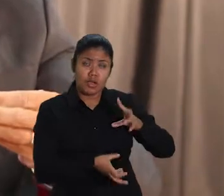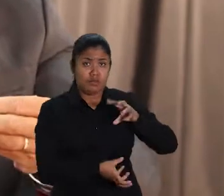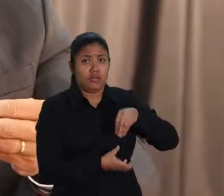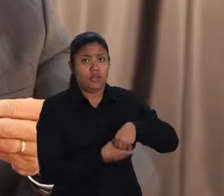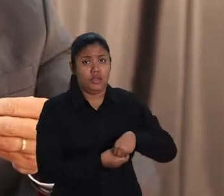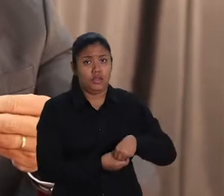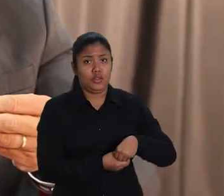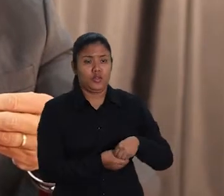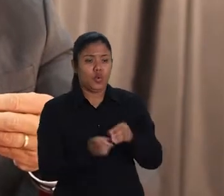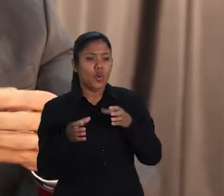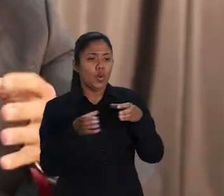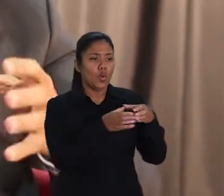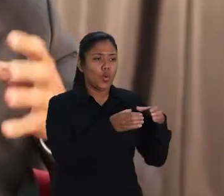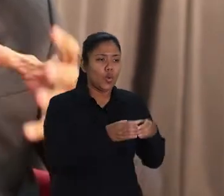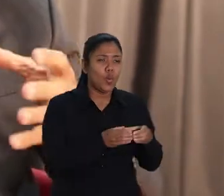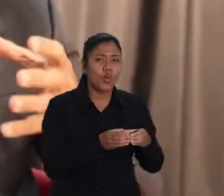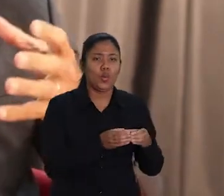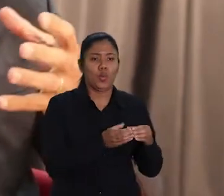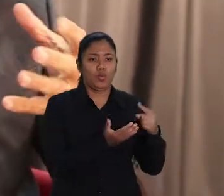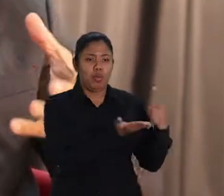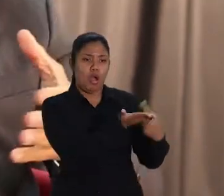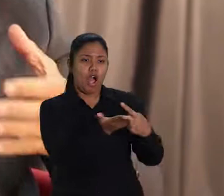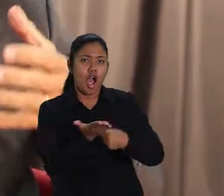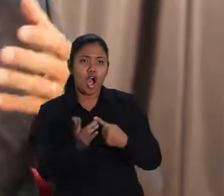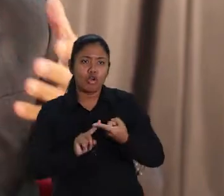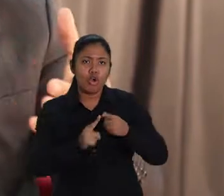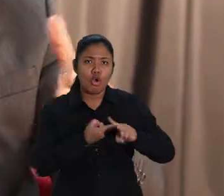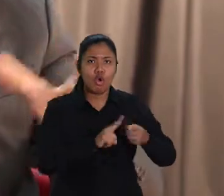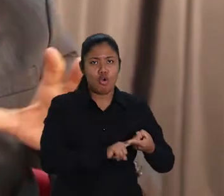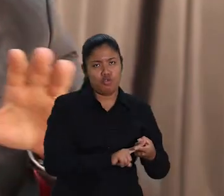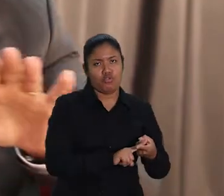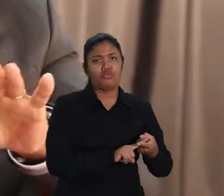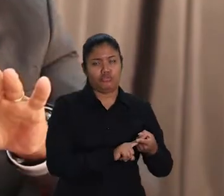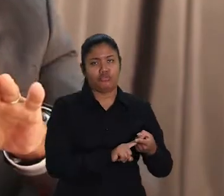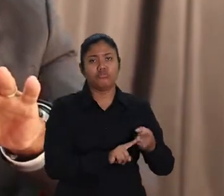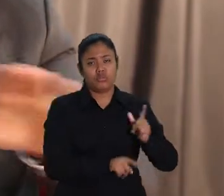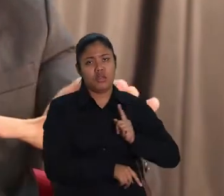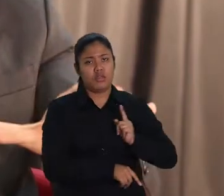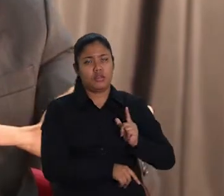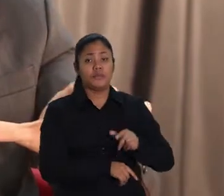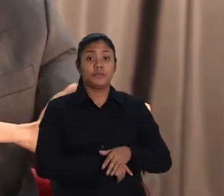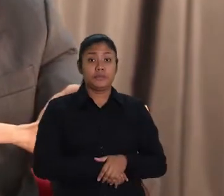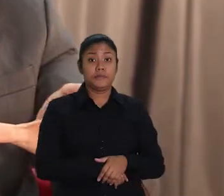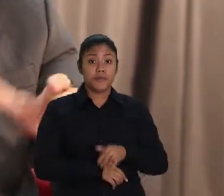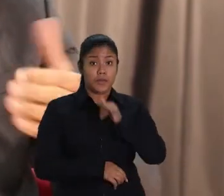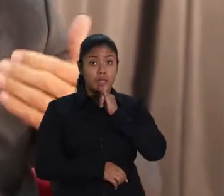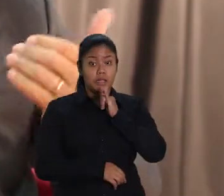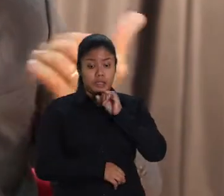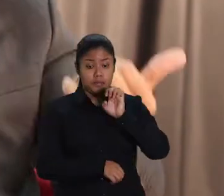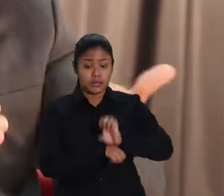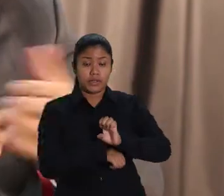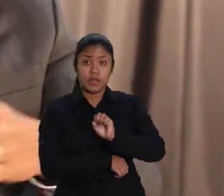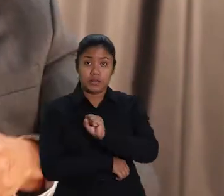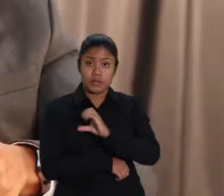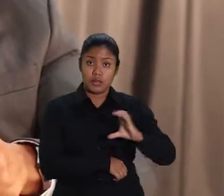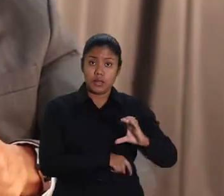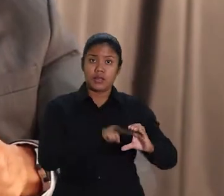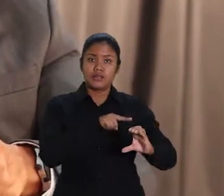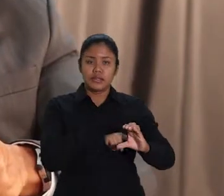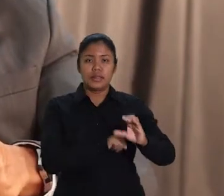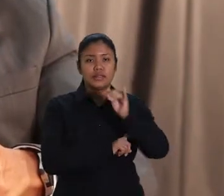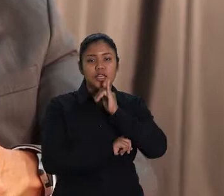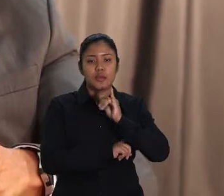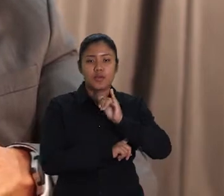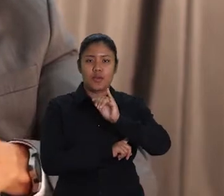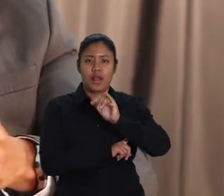extra-judicial grupo de composição amigável enfim um trâmite é prejudicial e nós já tivemos exemplos aqui em santa